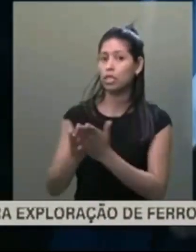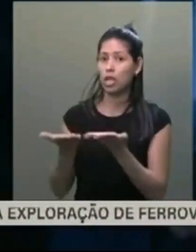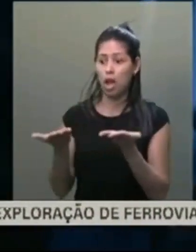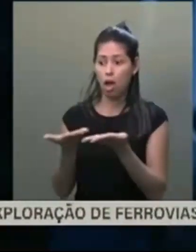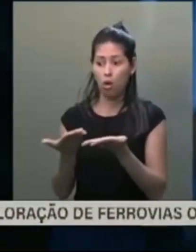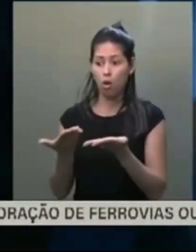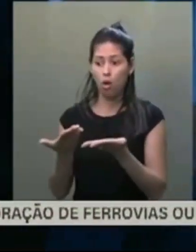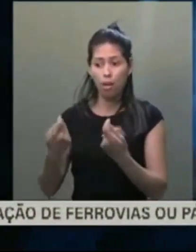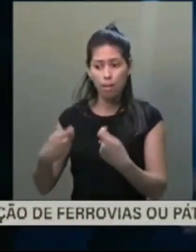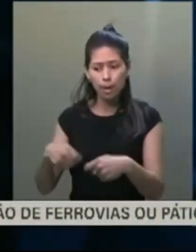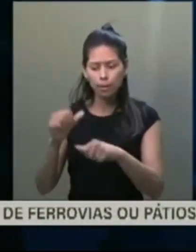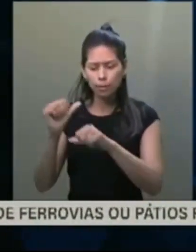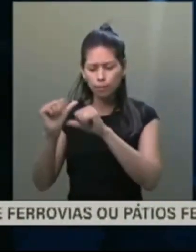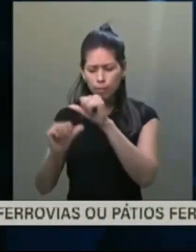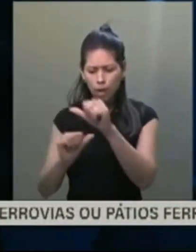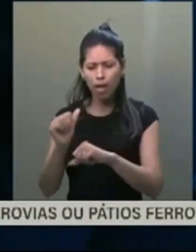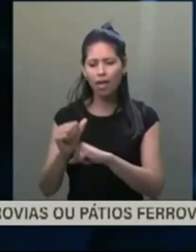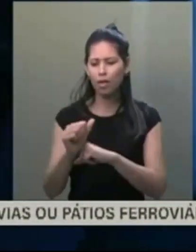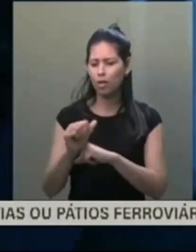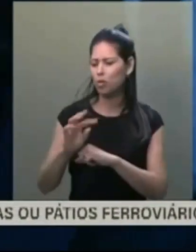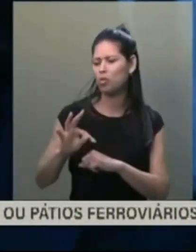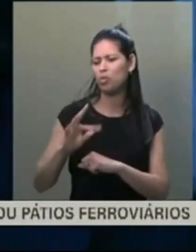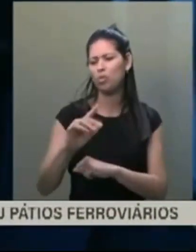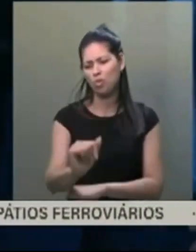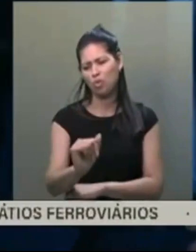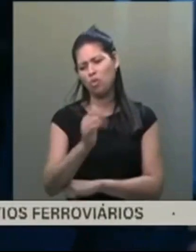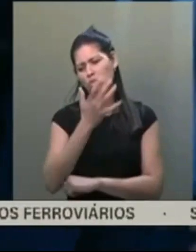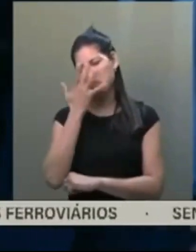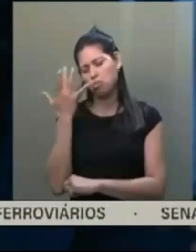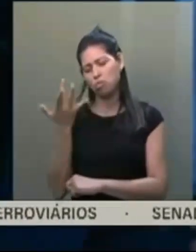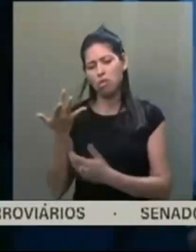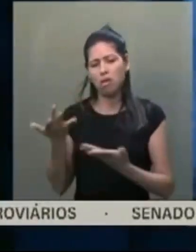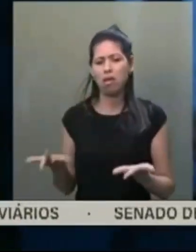nessa proximidade do Dia de Todos os Santos,